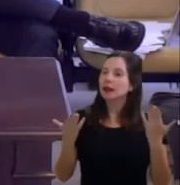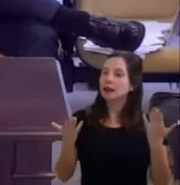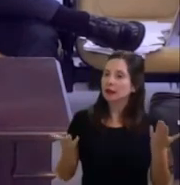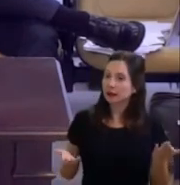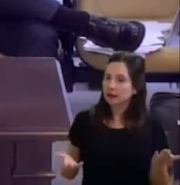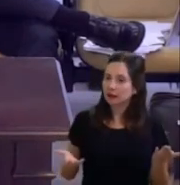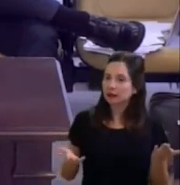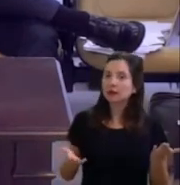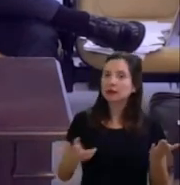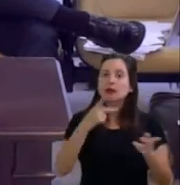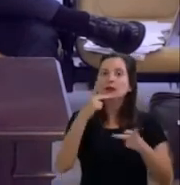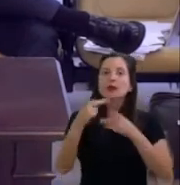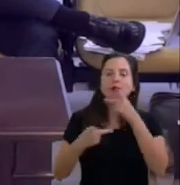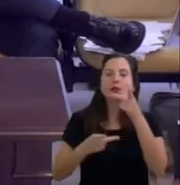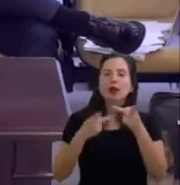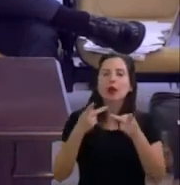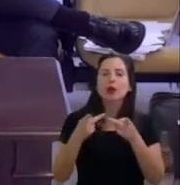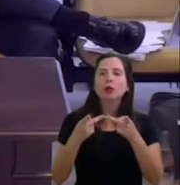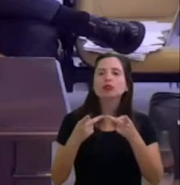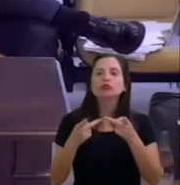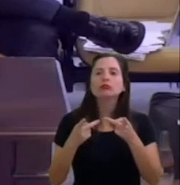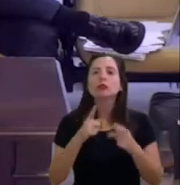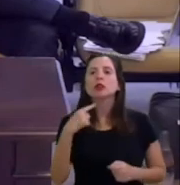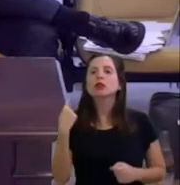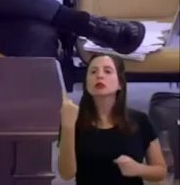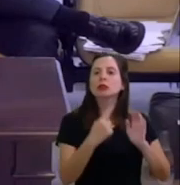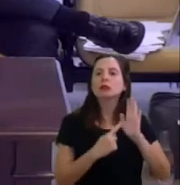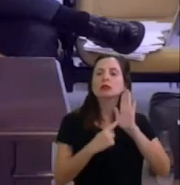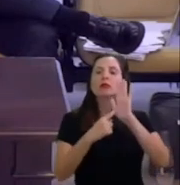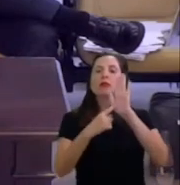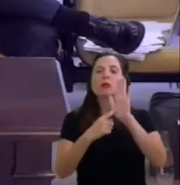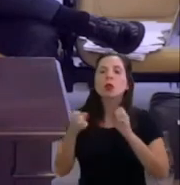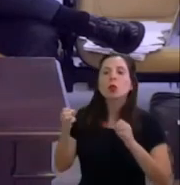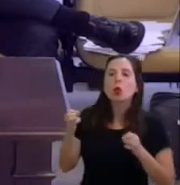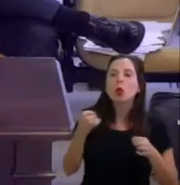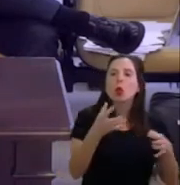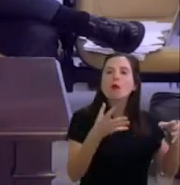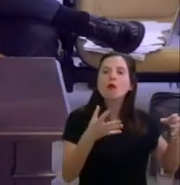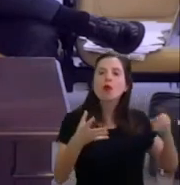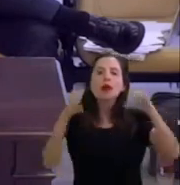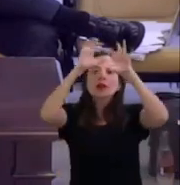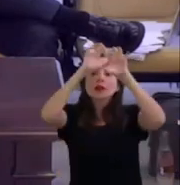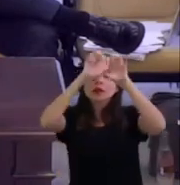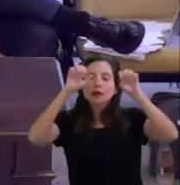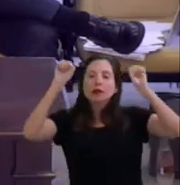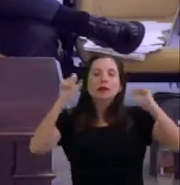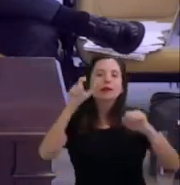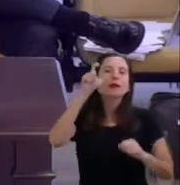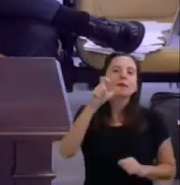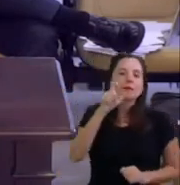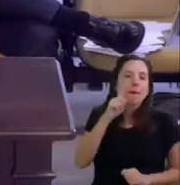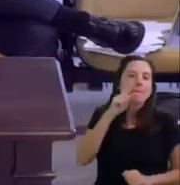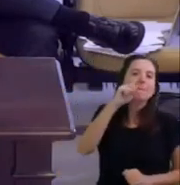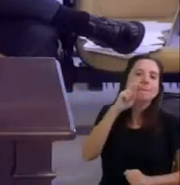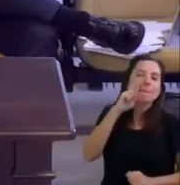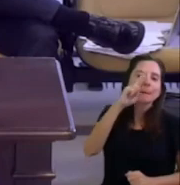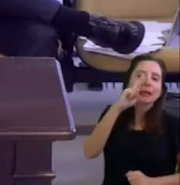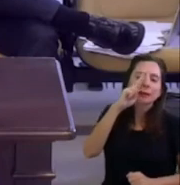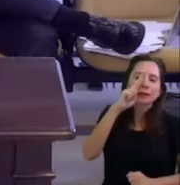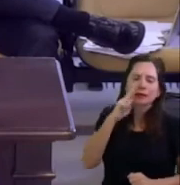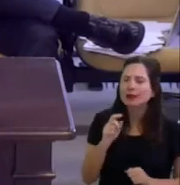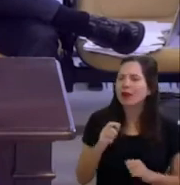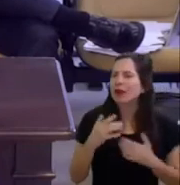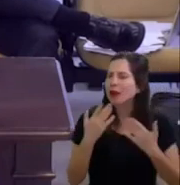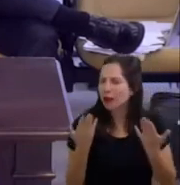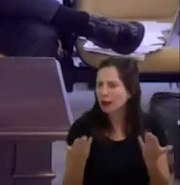E dizem que nós estamos trazendo uma inovação para a Corte, que é um precedente perigoso. Senhores, precedente perigoso